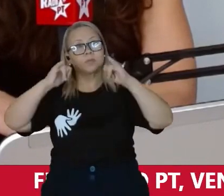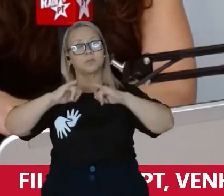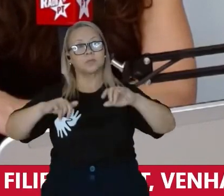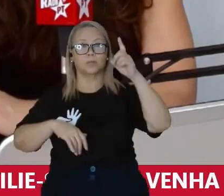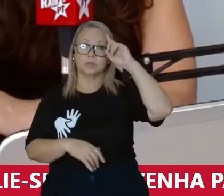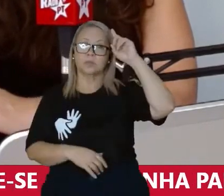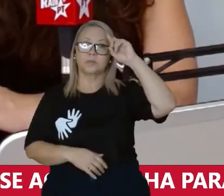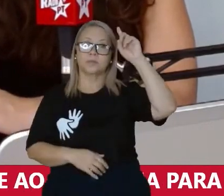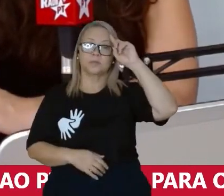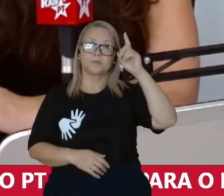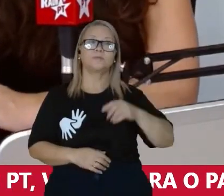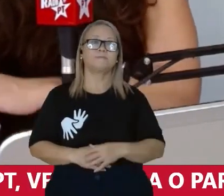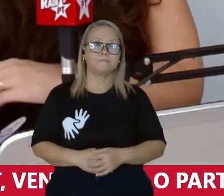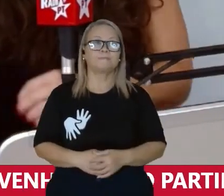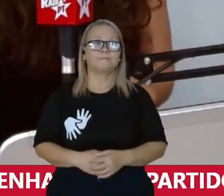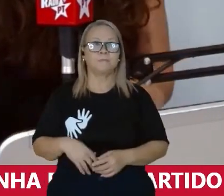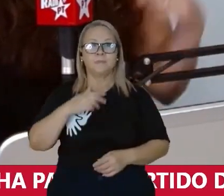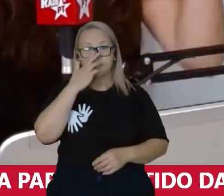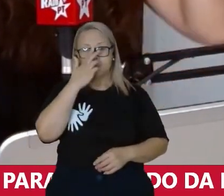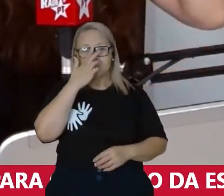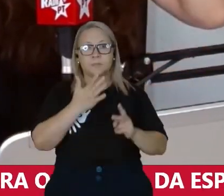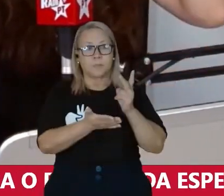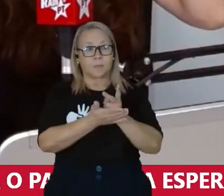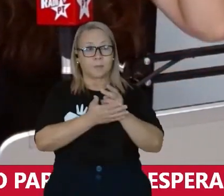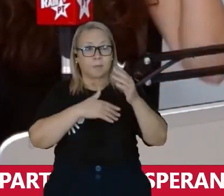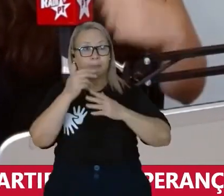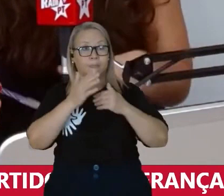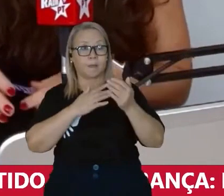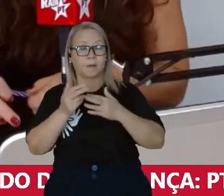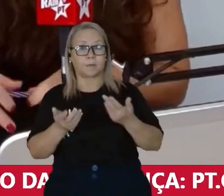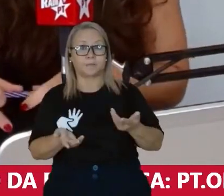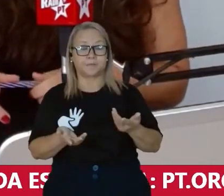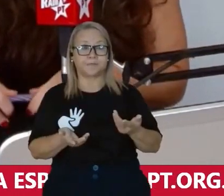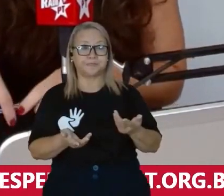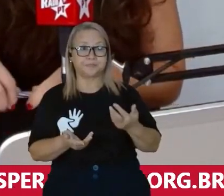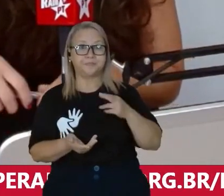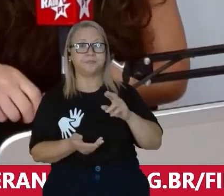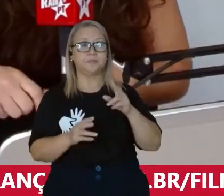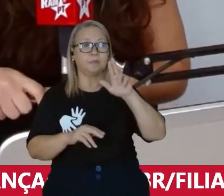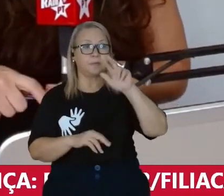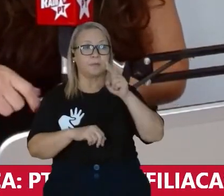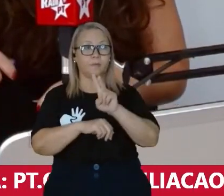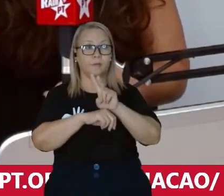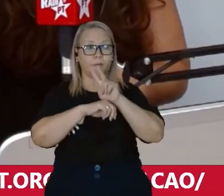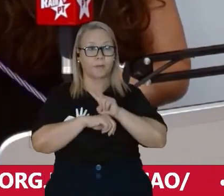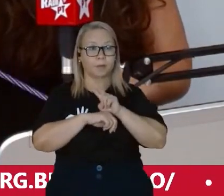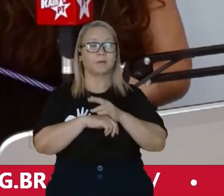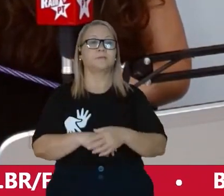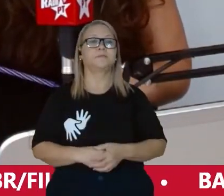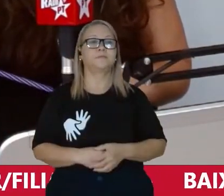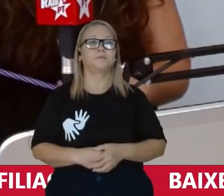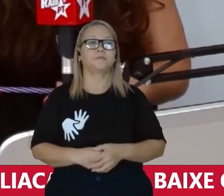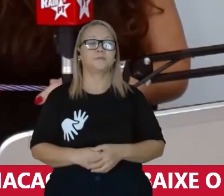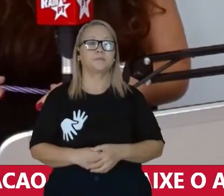diariamente. E sempre atuando de forma reativa, né? E nunca preventiva. A Miranda Araújo Mira